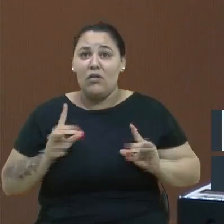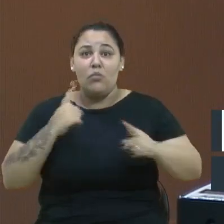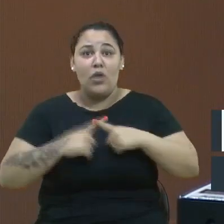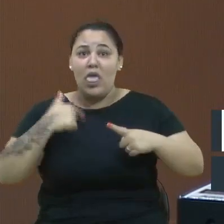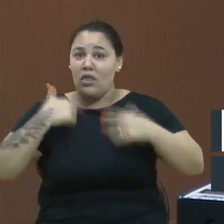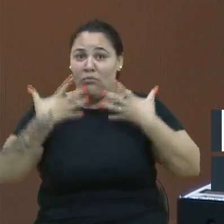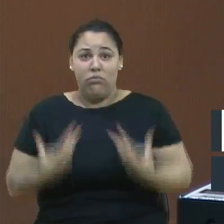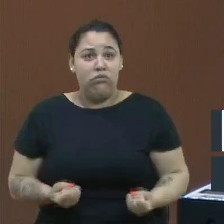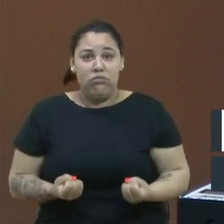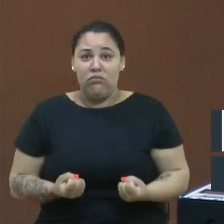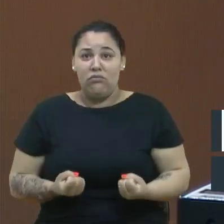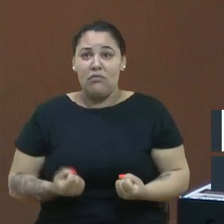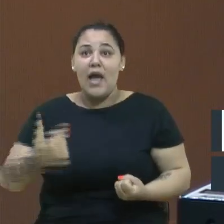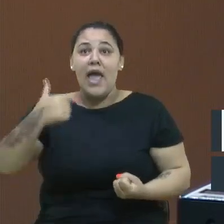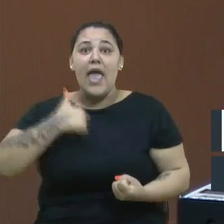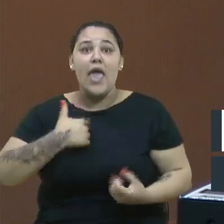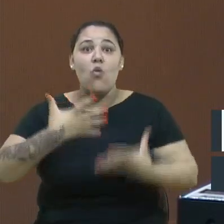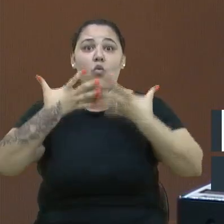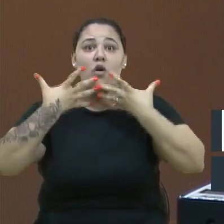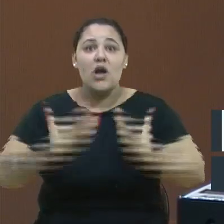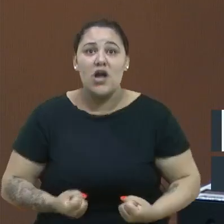cansei.